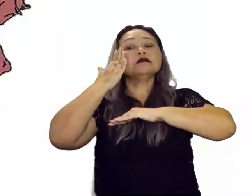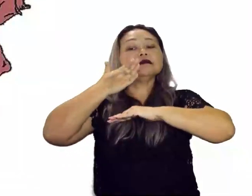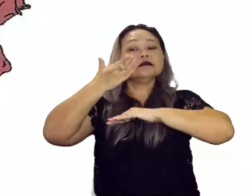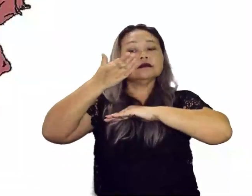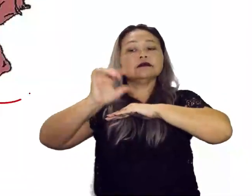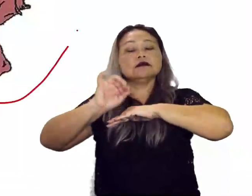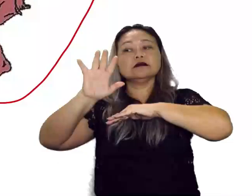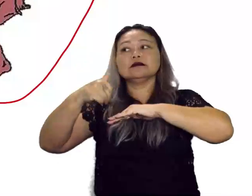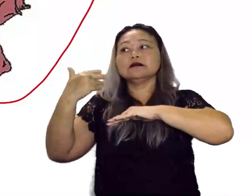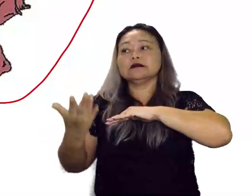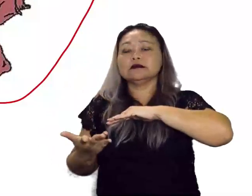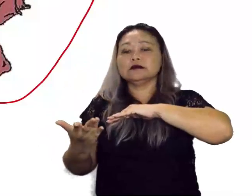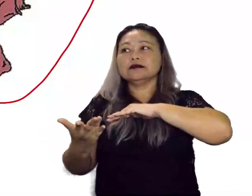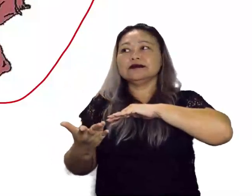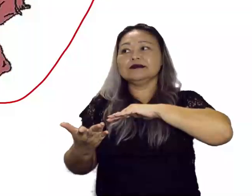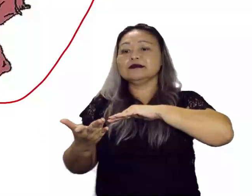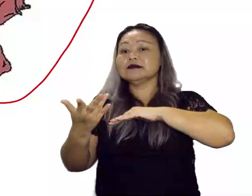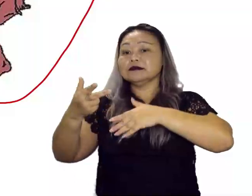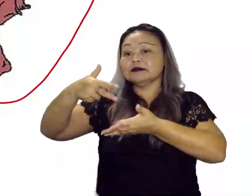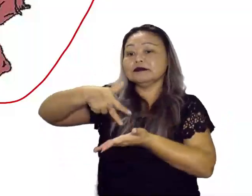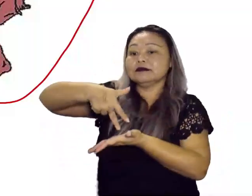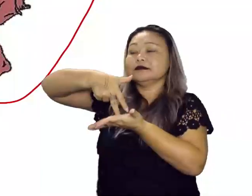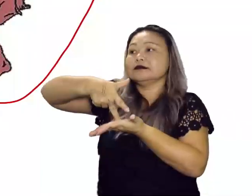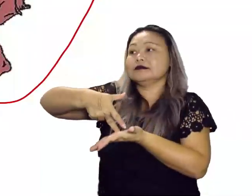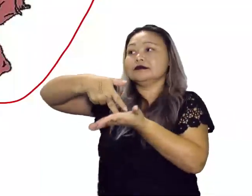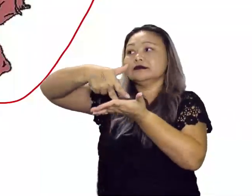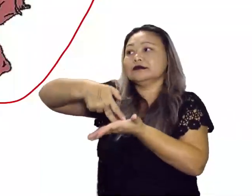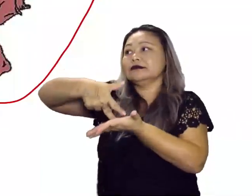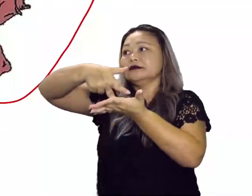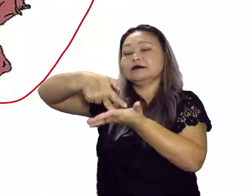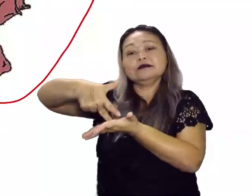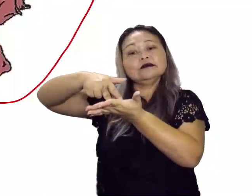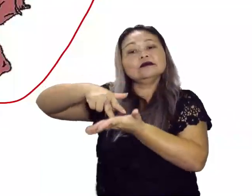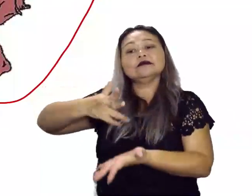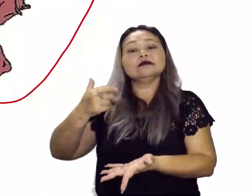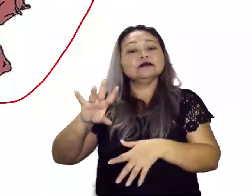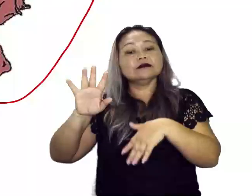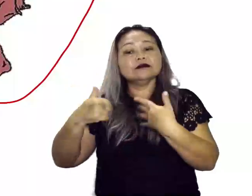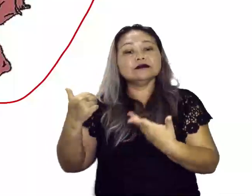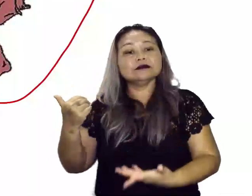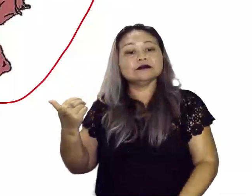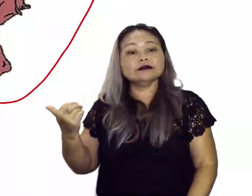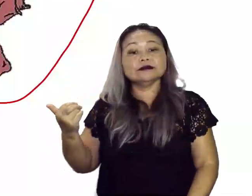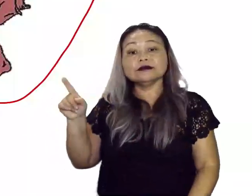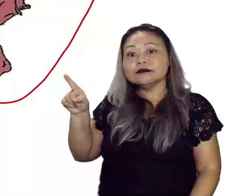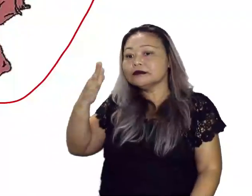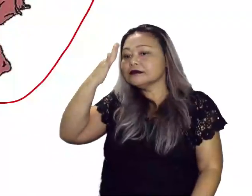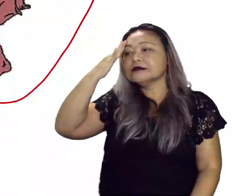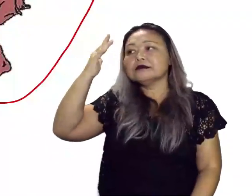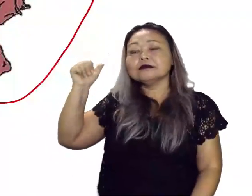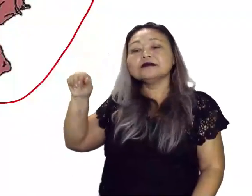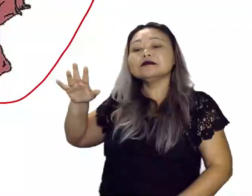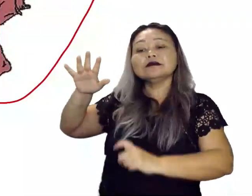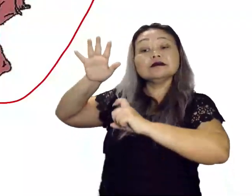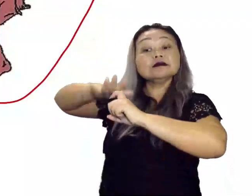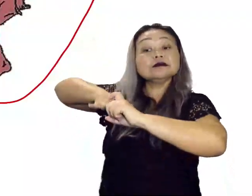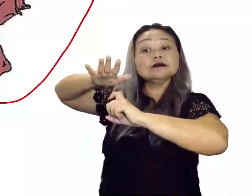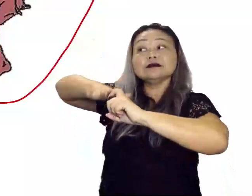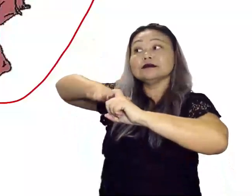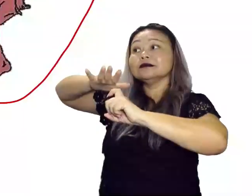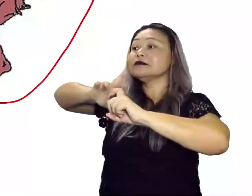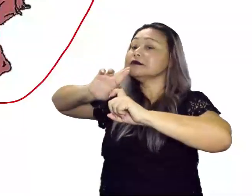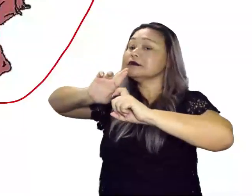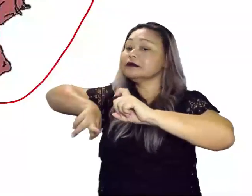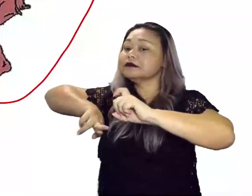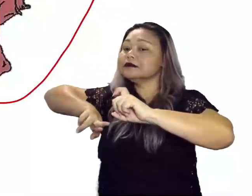simbolicamente. E o Saci Pererê. E esse aqui, quem sabe quem é esse mito aqui?